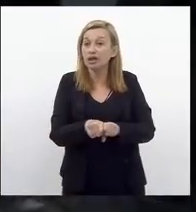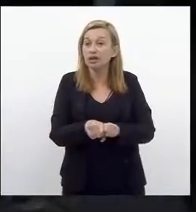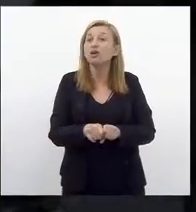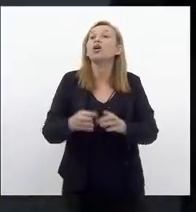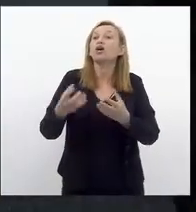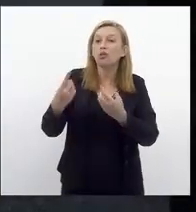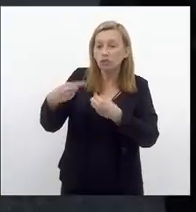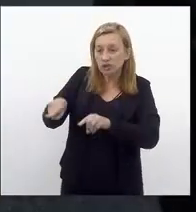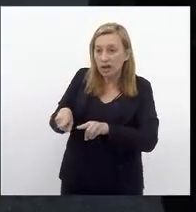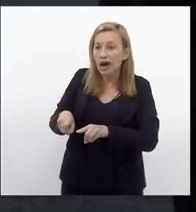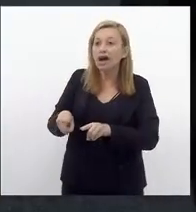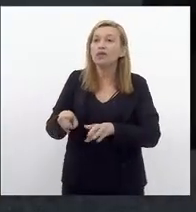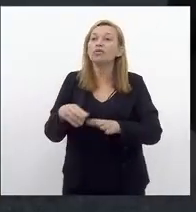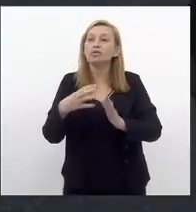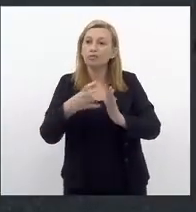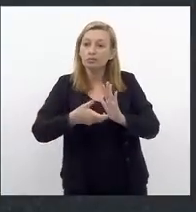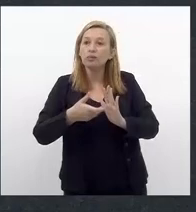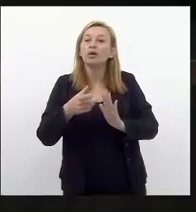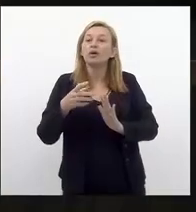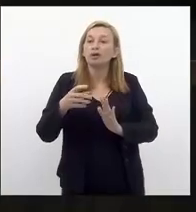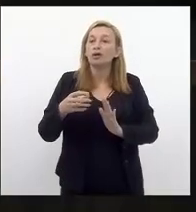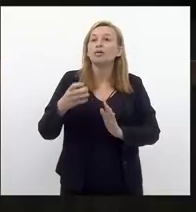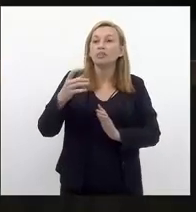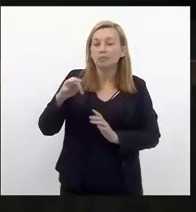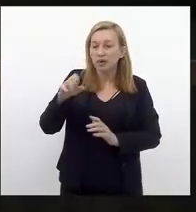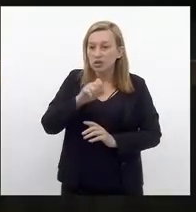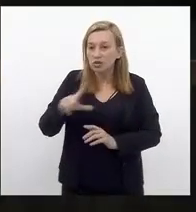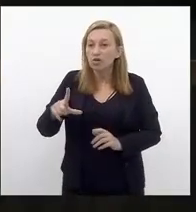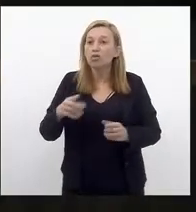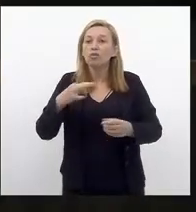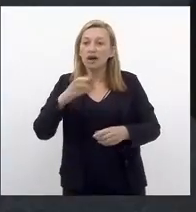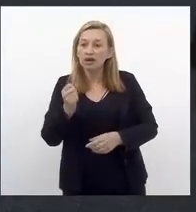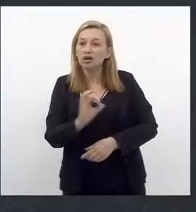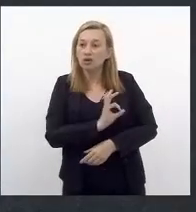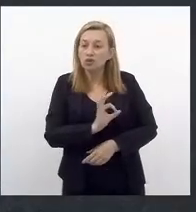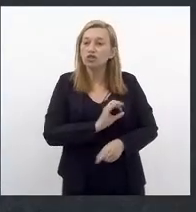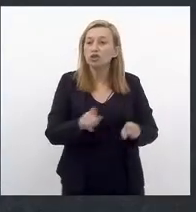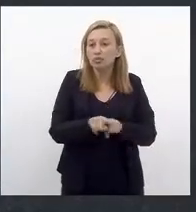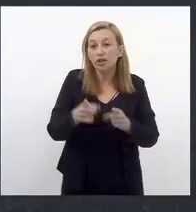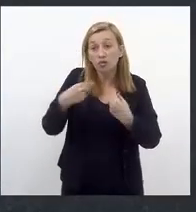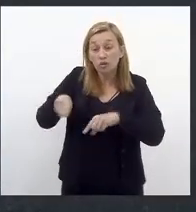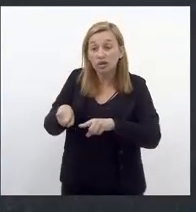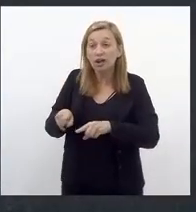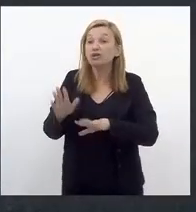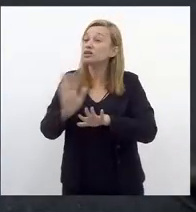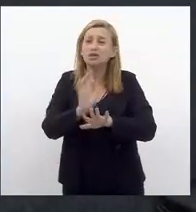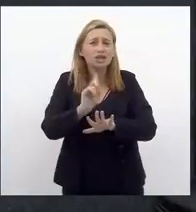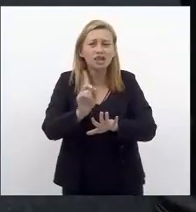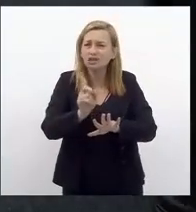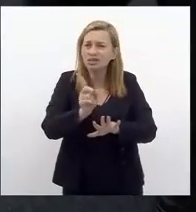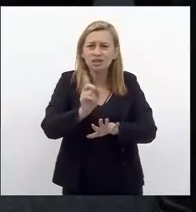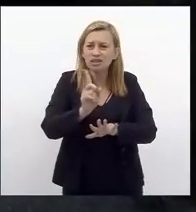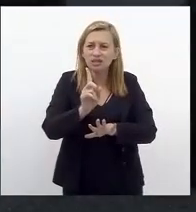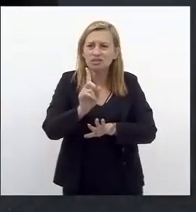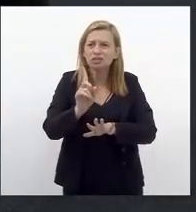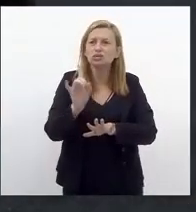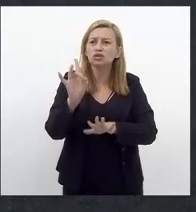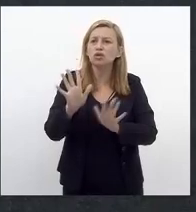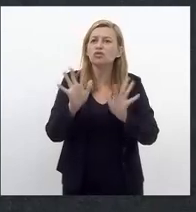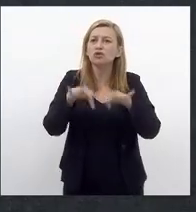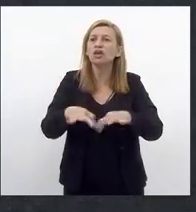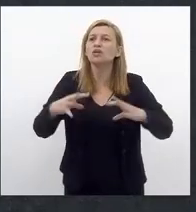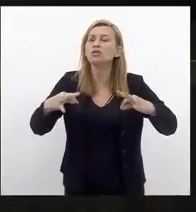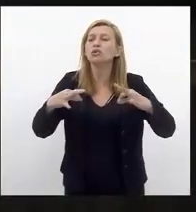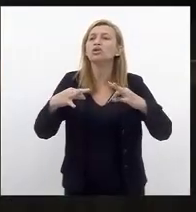claro deputada Martha Rocha em contrário o mesmo tempo contrário se o presidente gente só não não tem Clara no final de